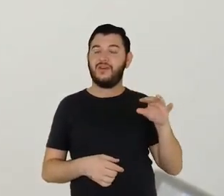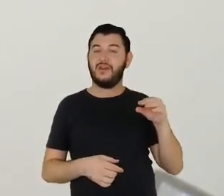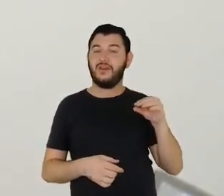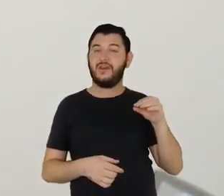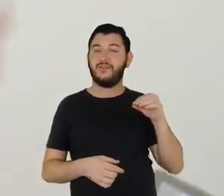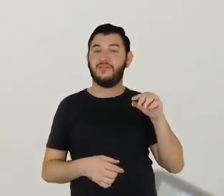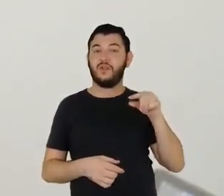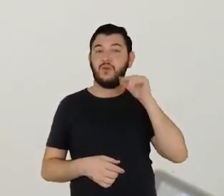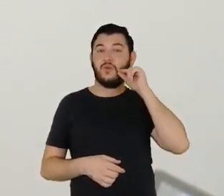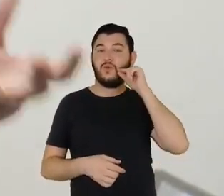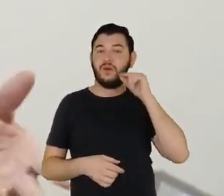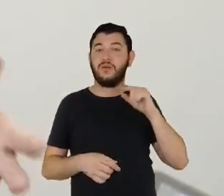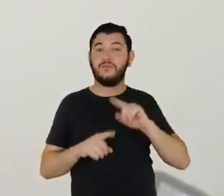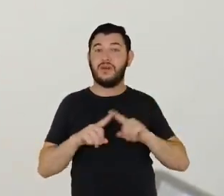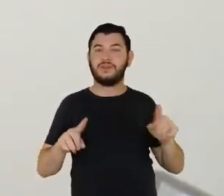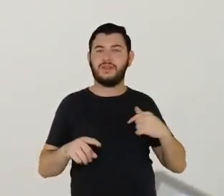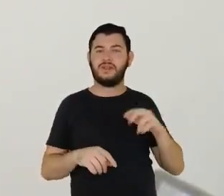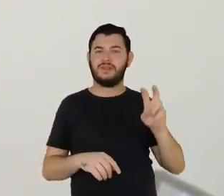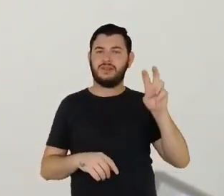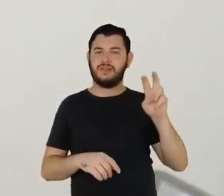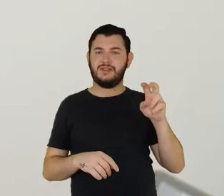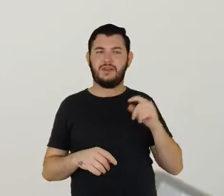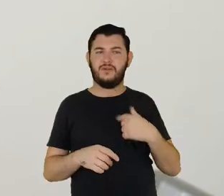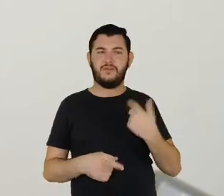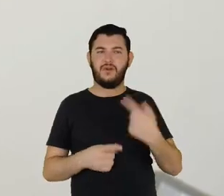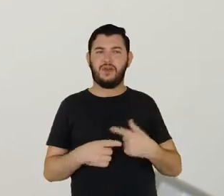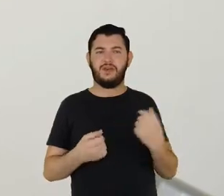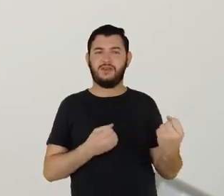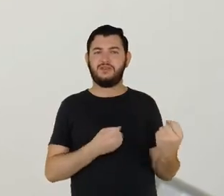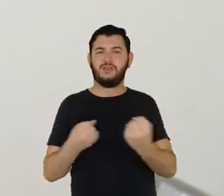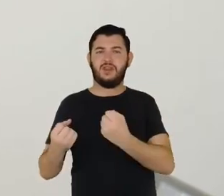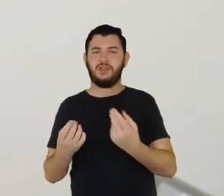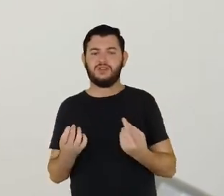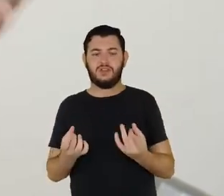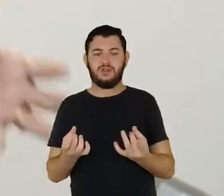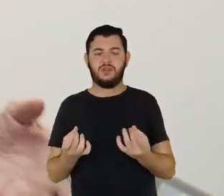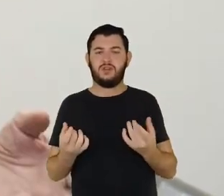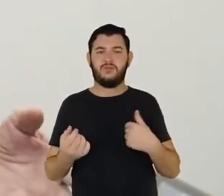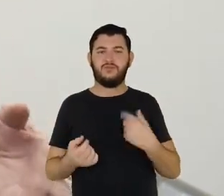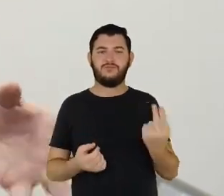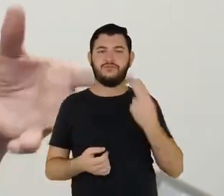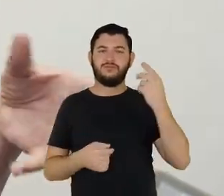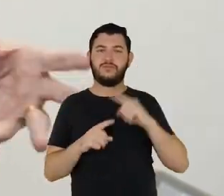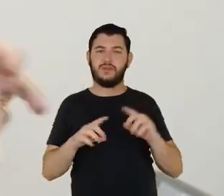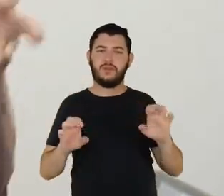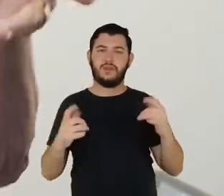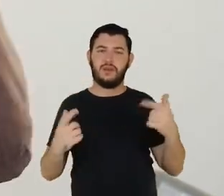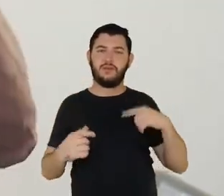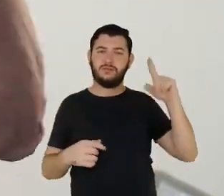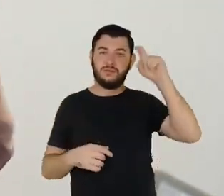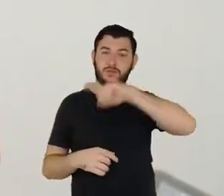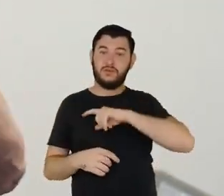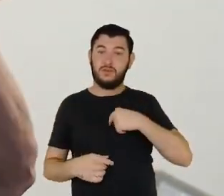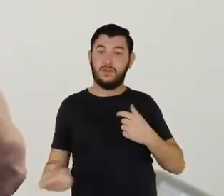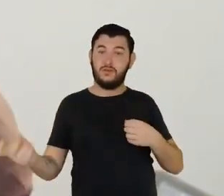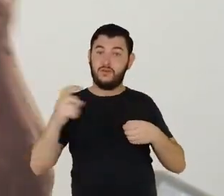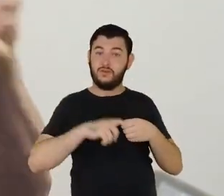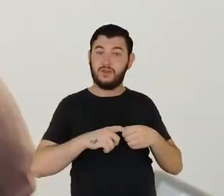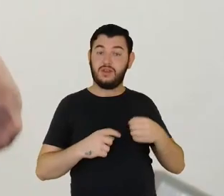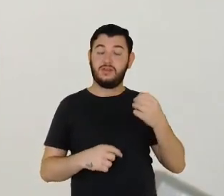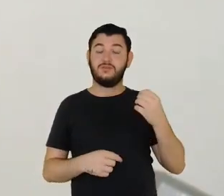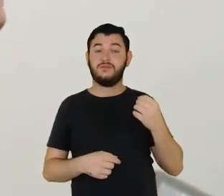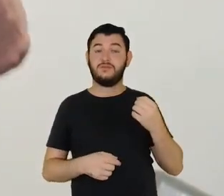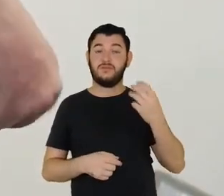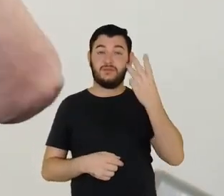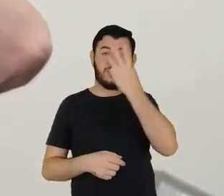andando, você tem que parar tudo para fazer o cigarrinho. Realmente, dificulta, mas voltei. E eu estava já 3 horas lá embaixo, foi aquele dia que a gente